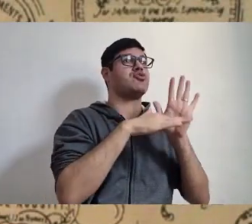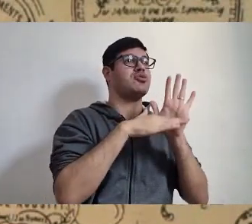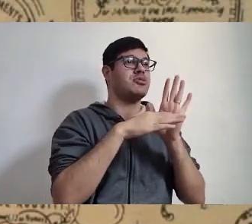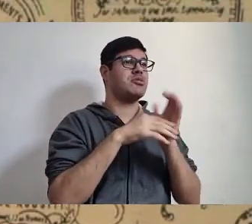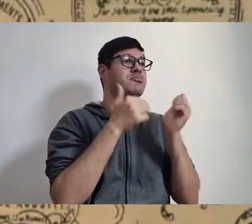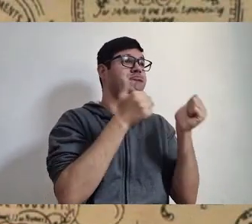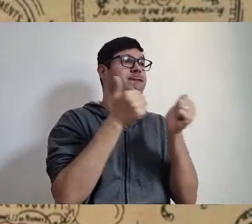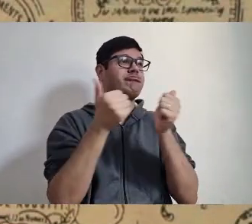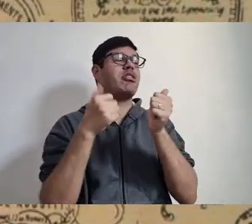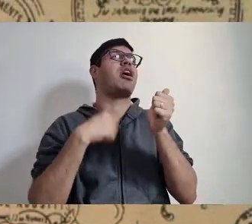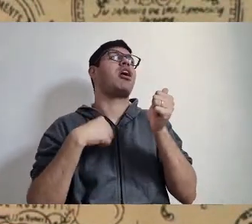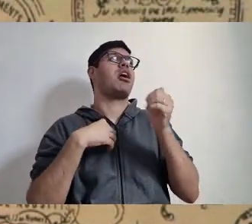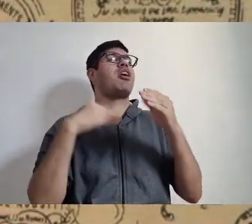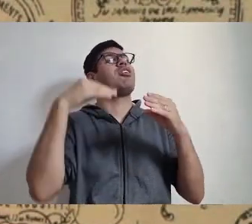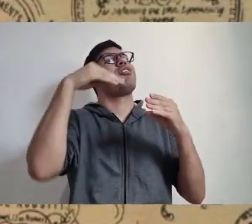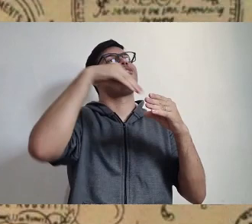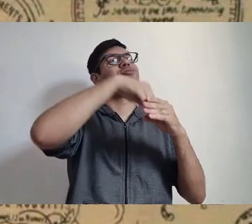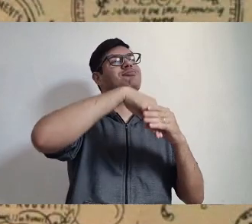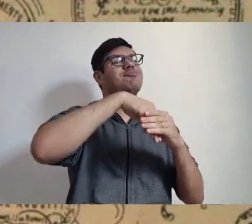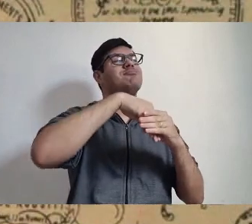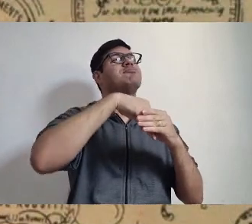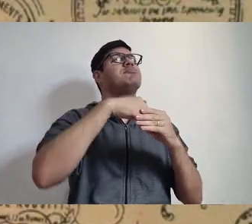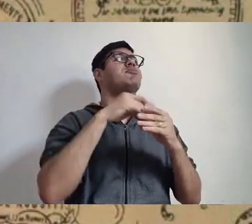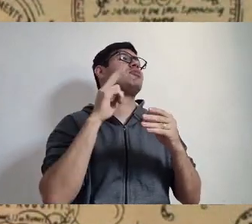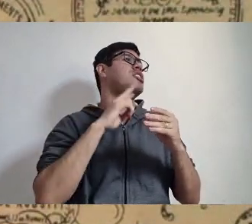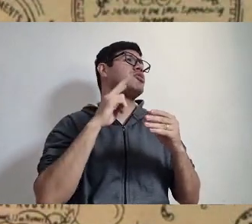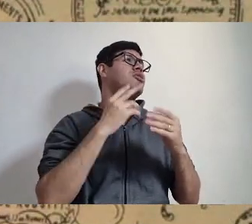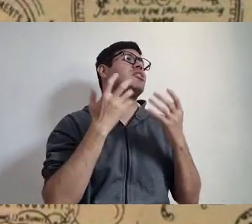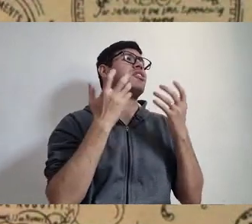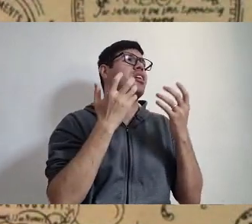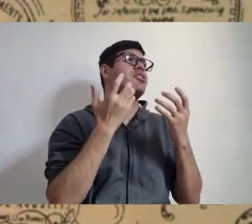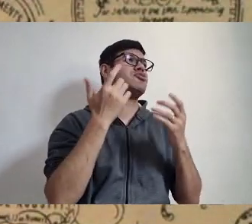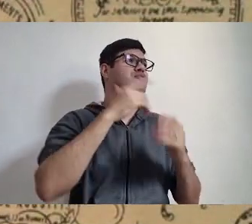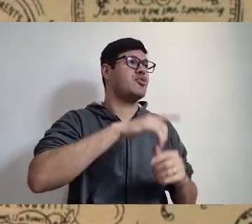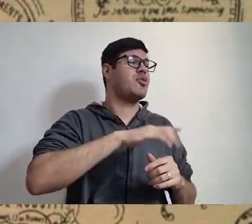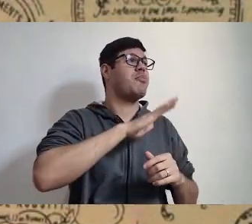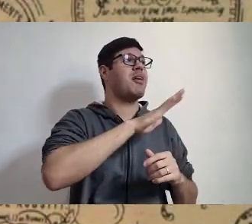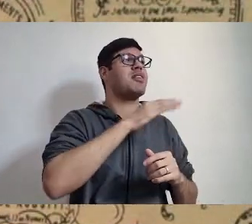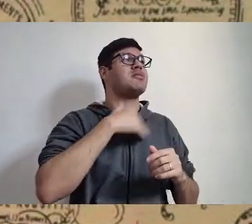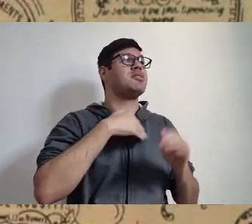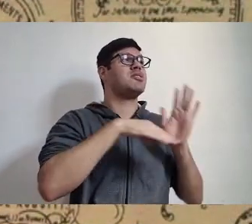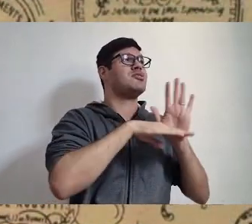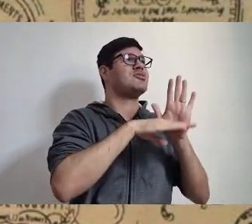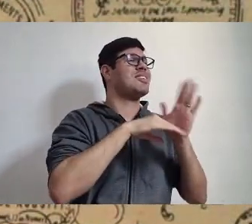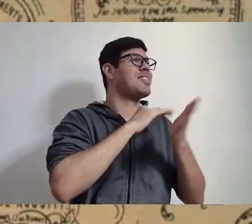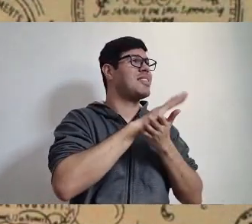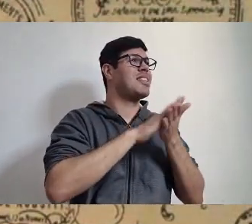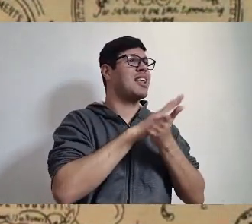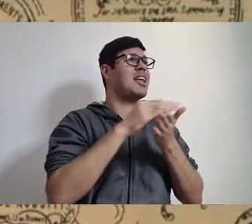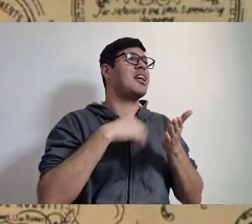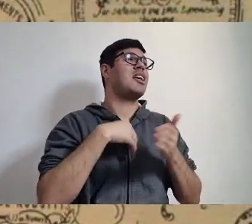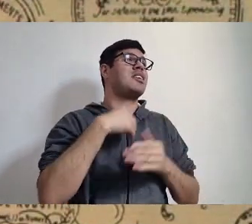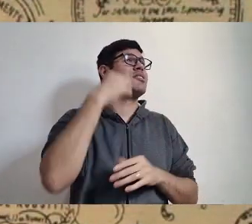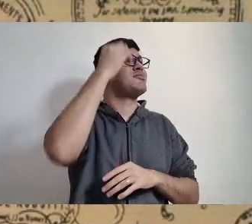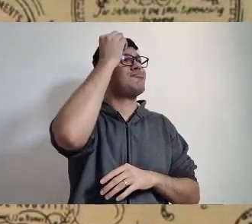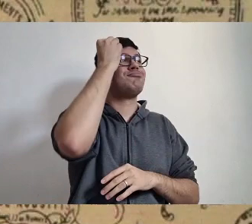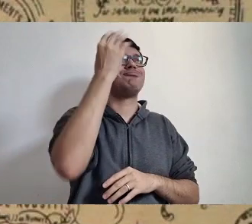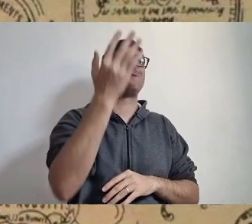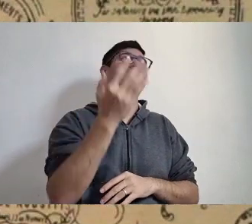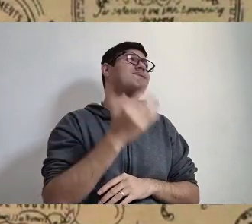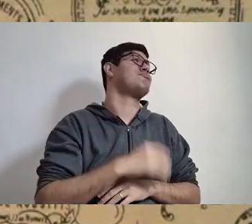forma, eu saio sim candidata novamente. Sim, tem que sair. Se eu entender que eu não posso colaborar, eu não vou sair. Eu não sei como vai estar o cenário o ano que